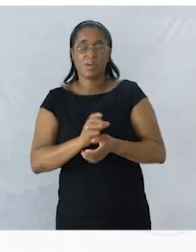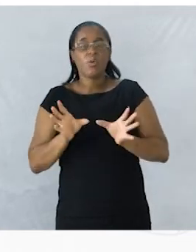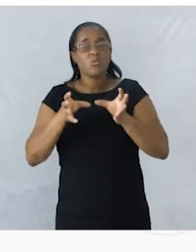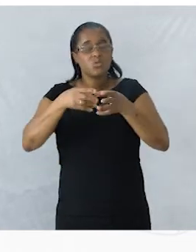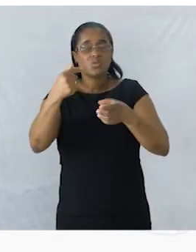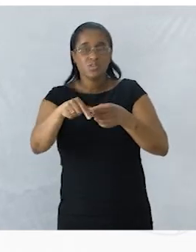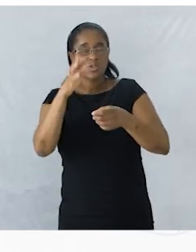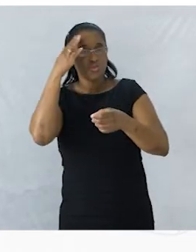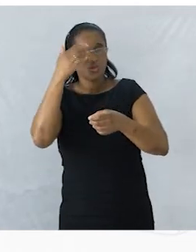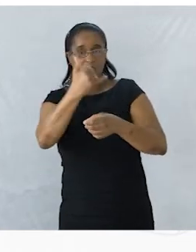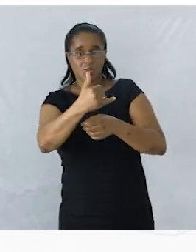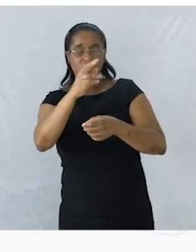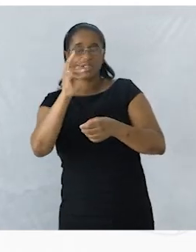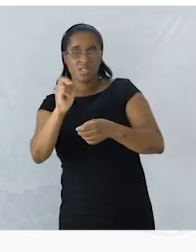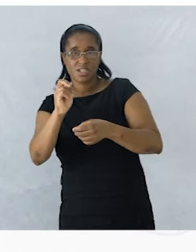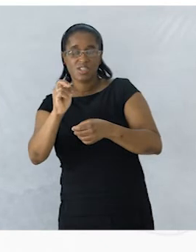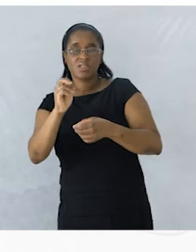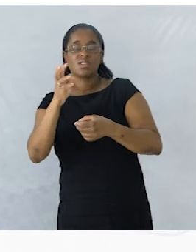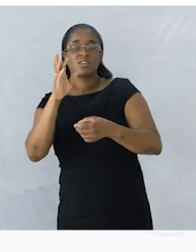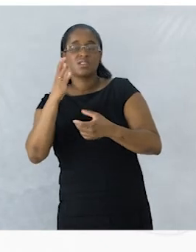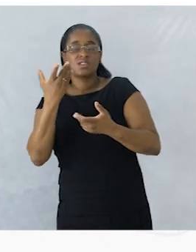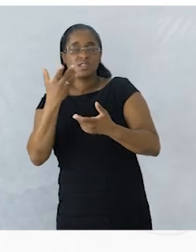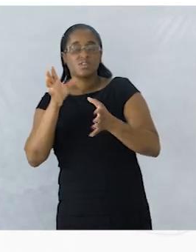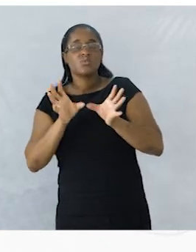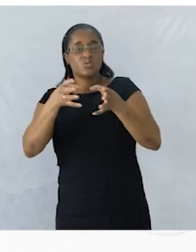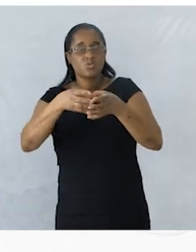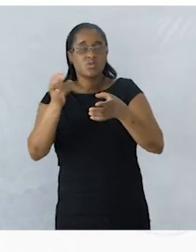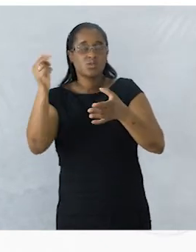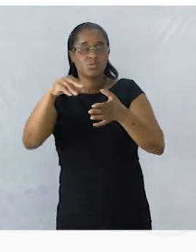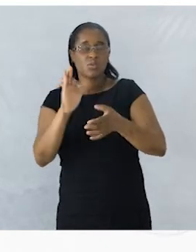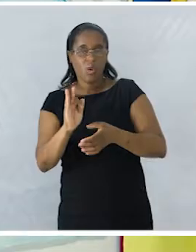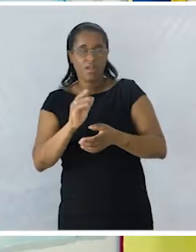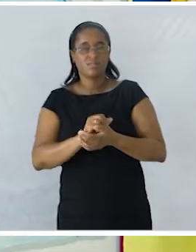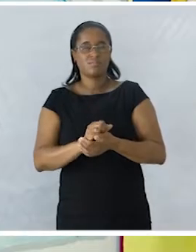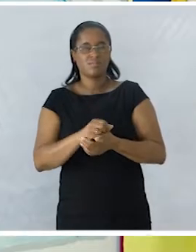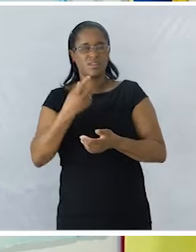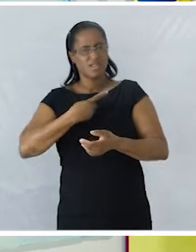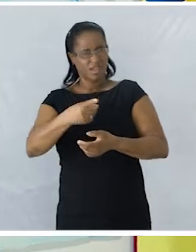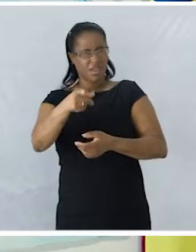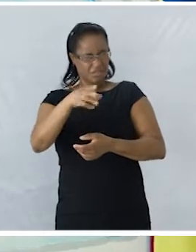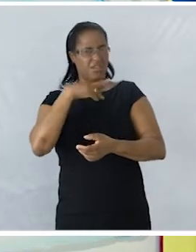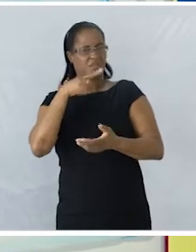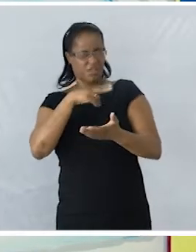elementos 2, 3 e o conjunto com o elemento 4. Será que isso é verdade, pessoal?